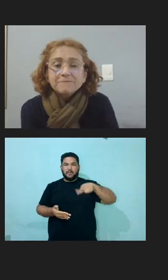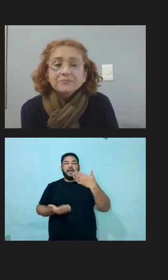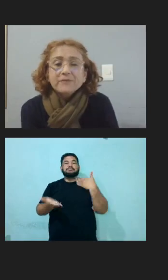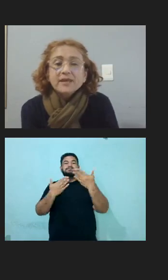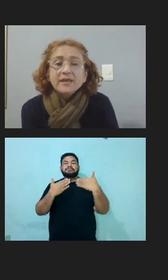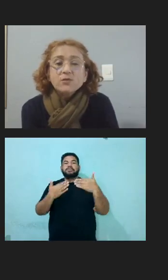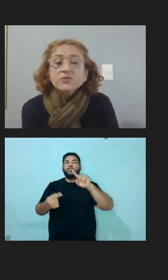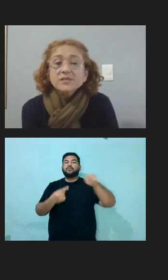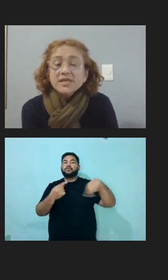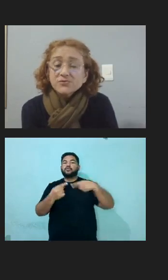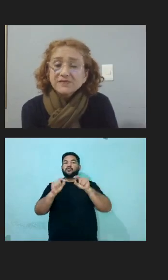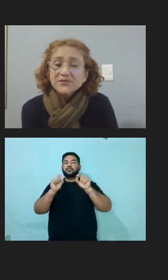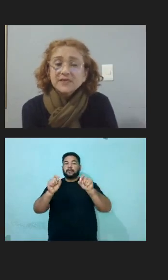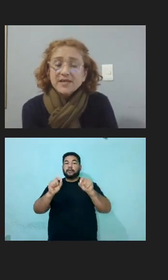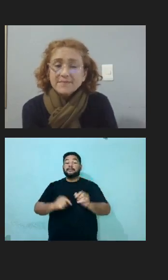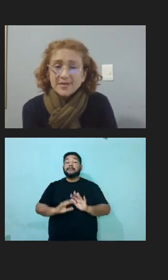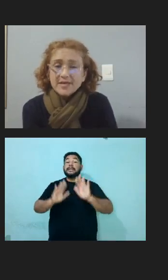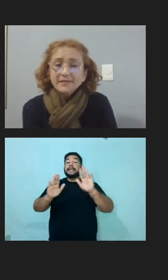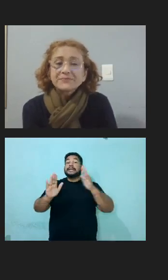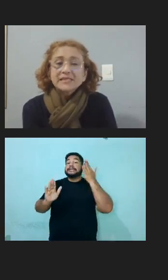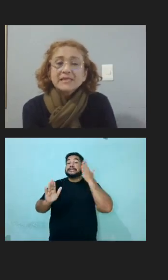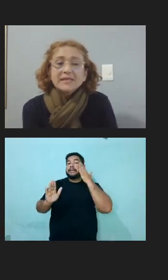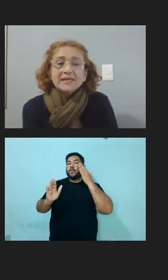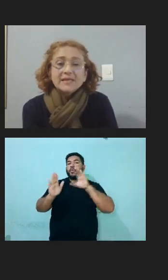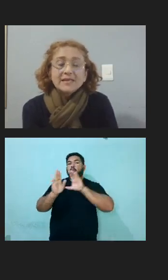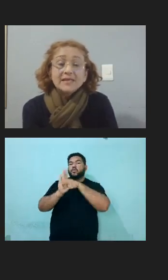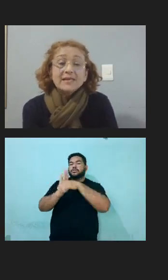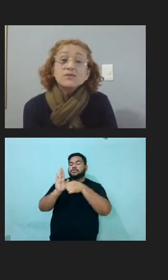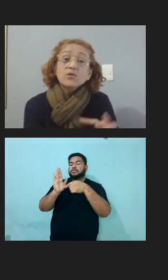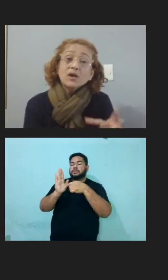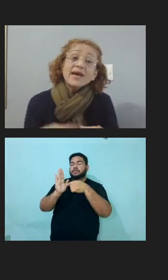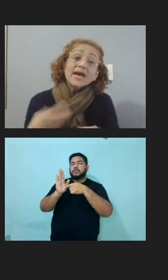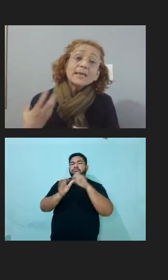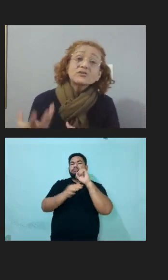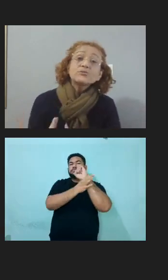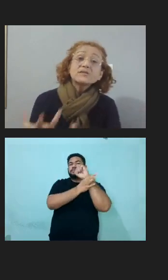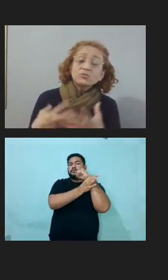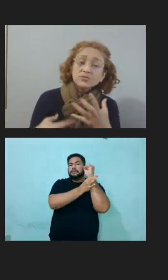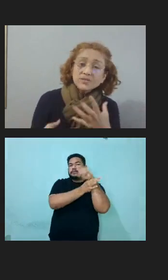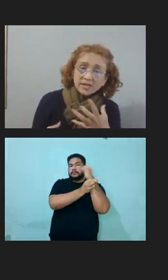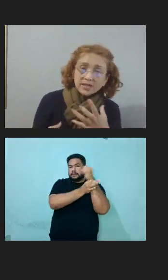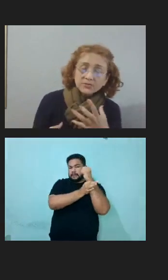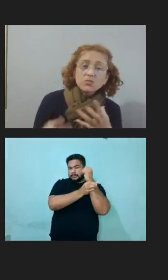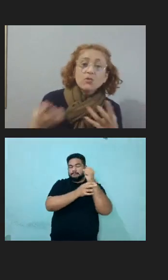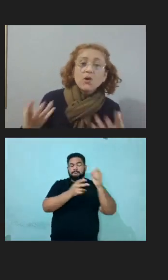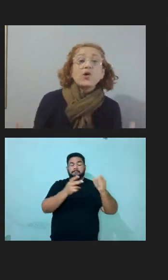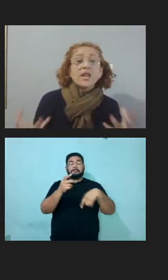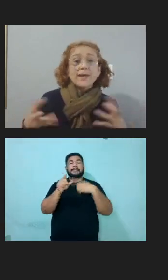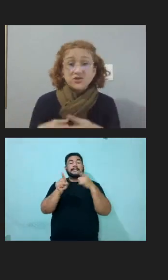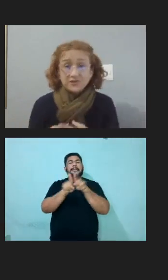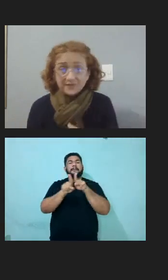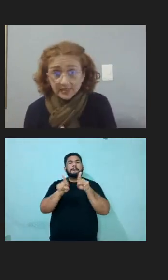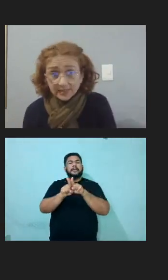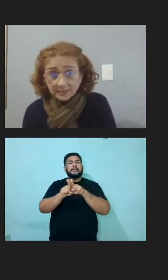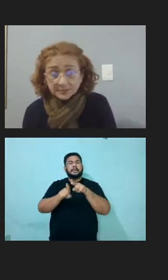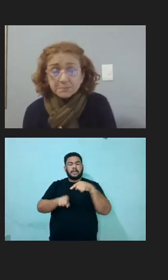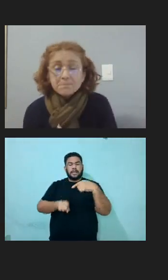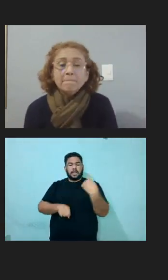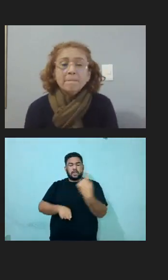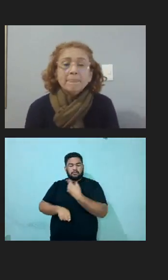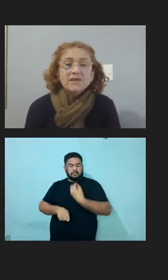compreender o conceito de fisioterapia e qual é a relação desse conceito com a qualidade de